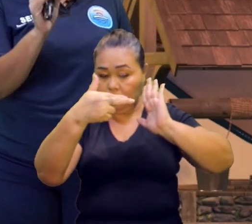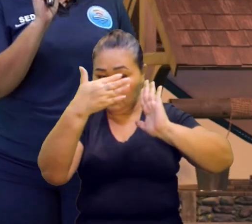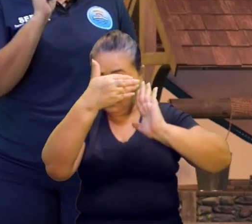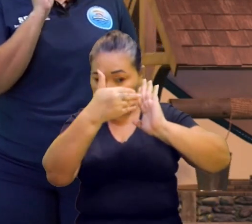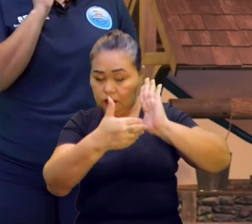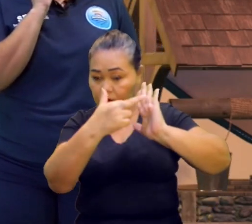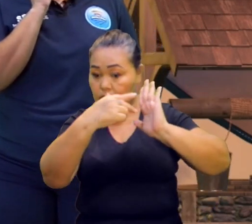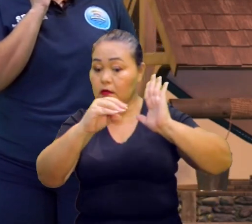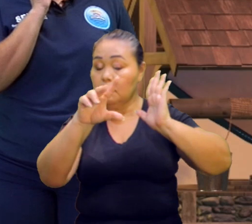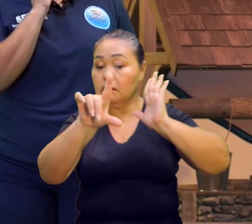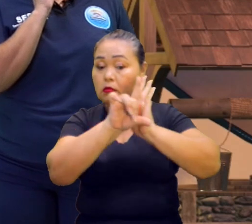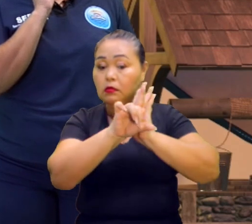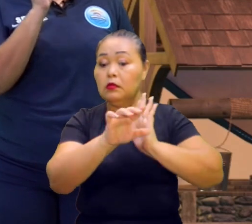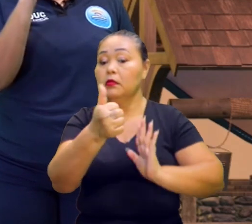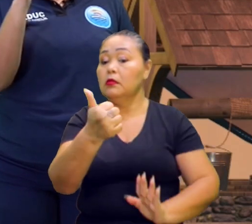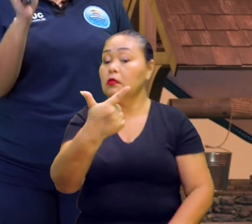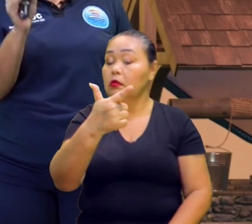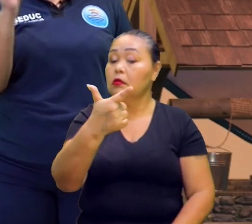da lei